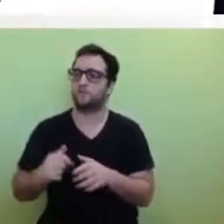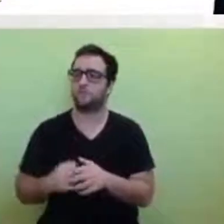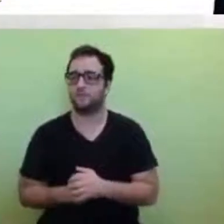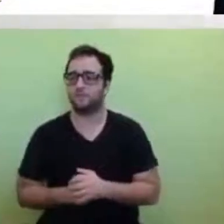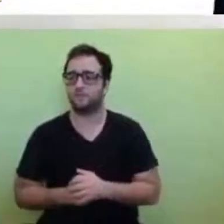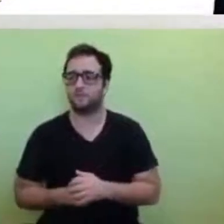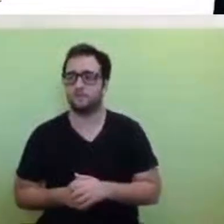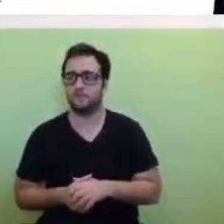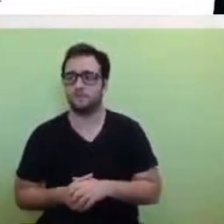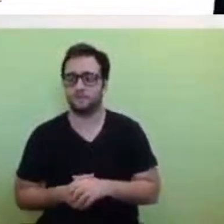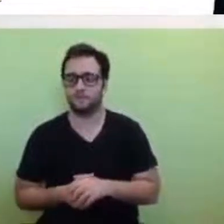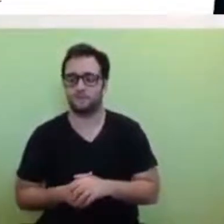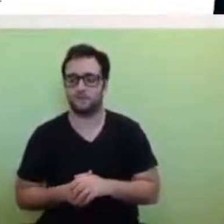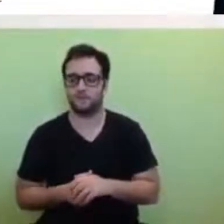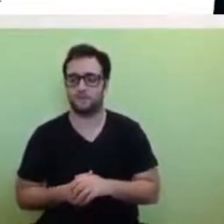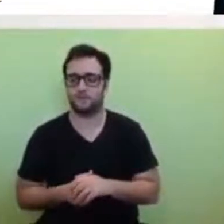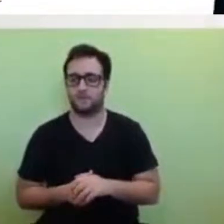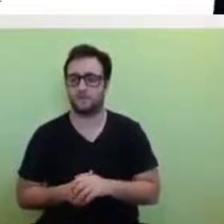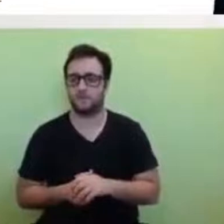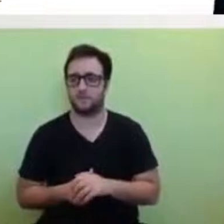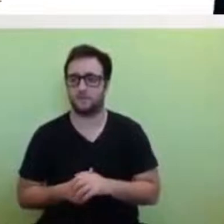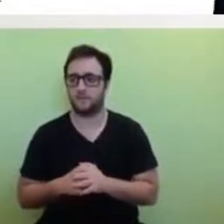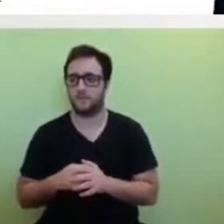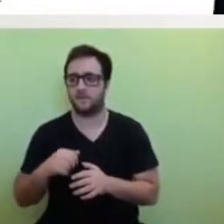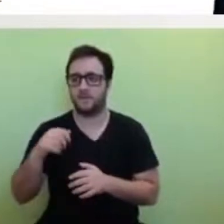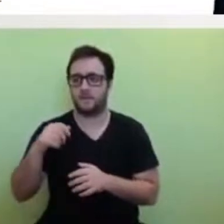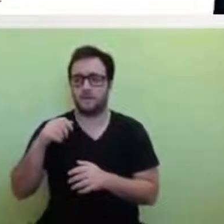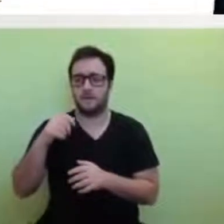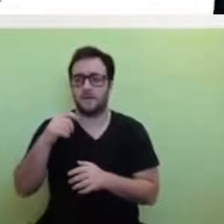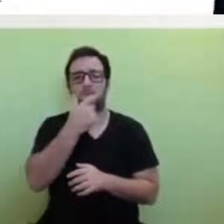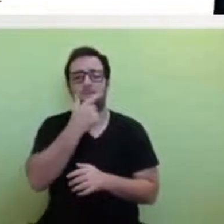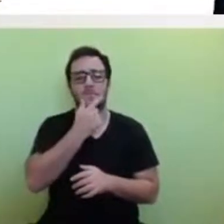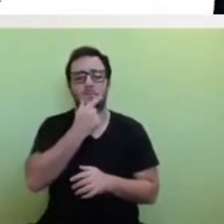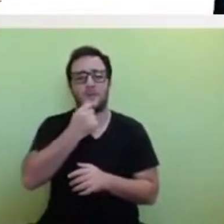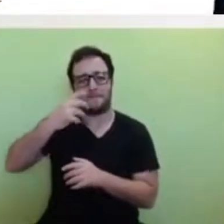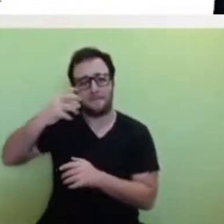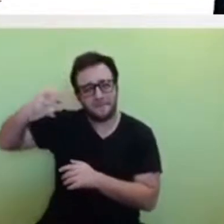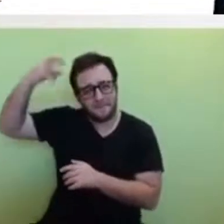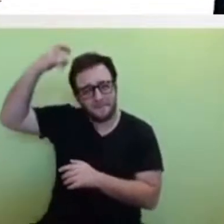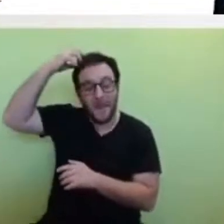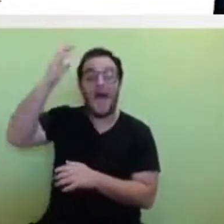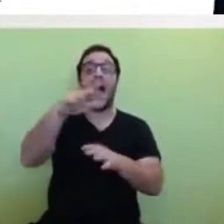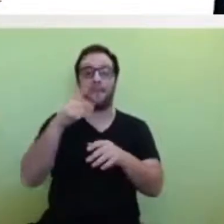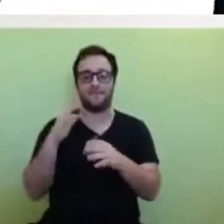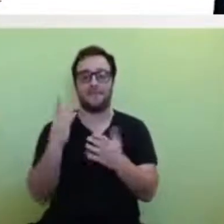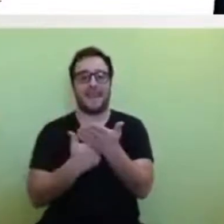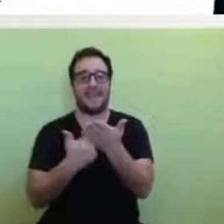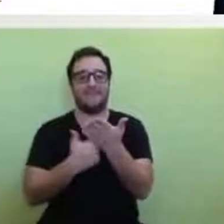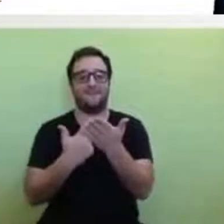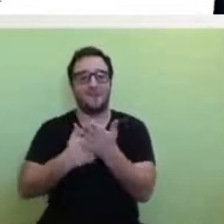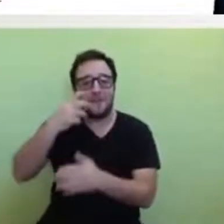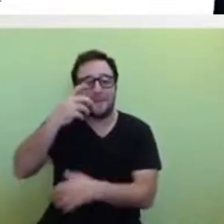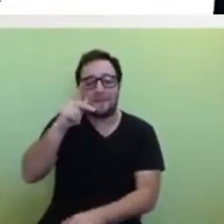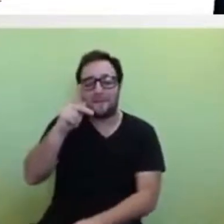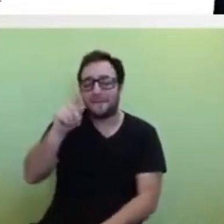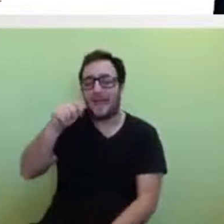do Pequeno Príncipe, né? Ele está disponível no YouTube, lá no projeto de bibliotecas